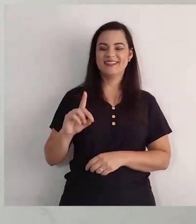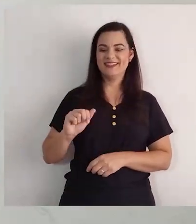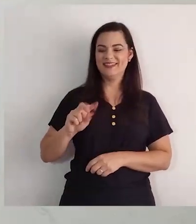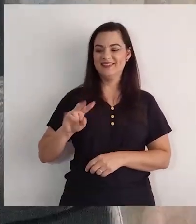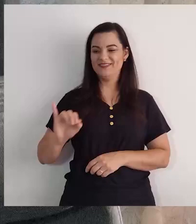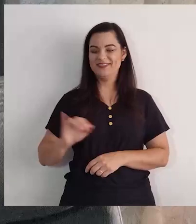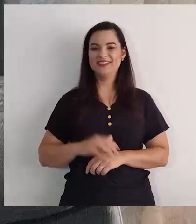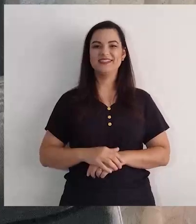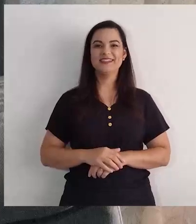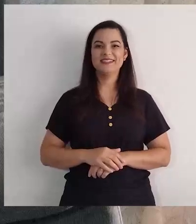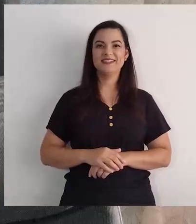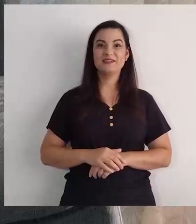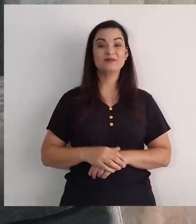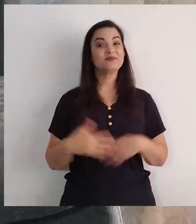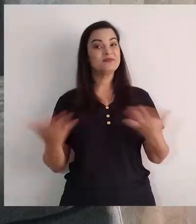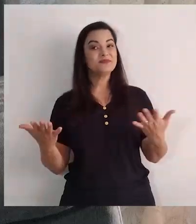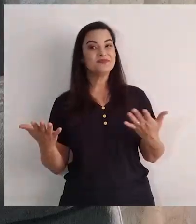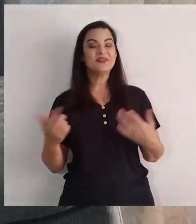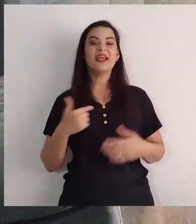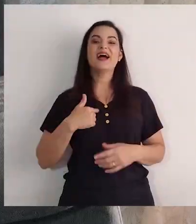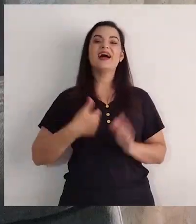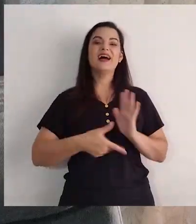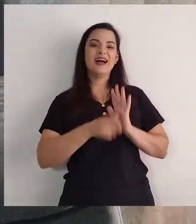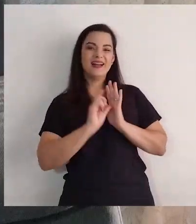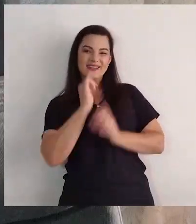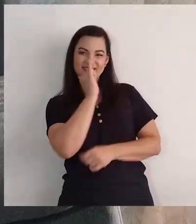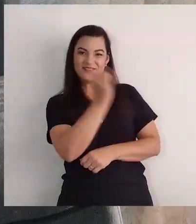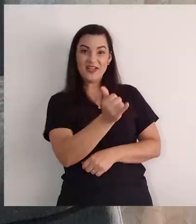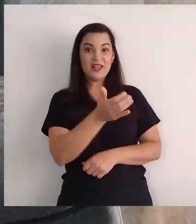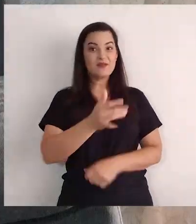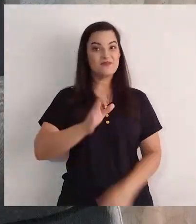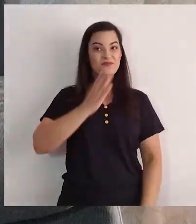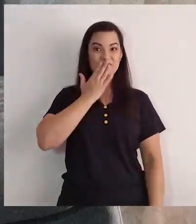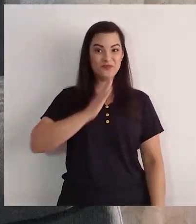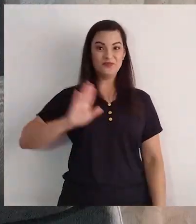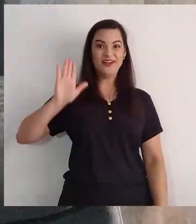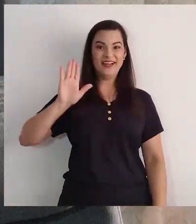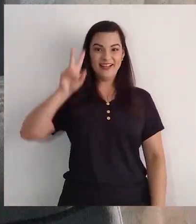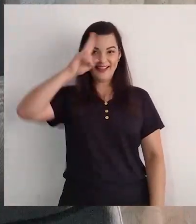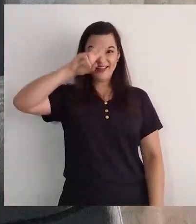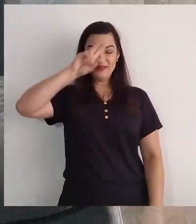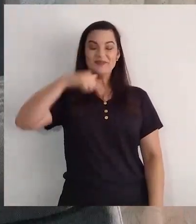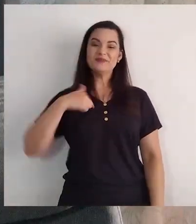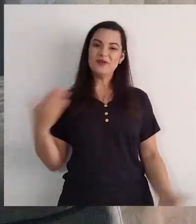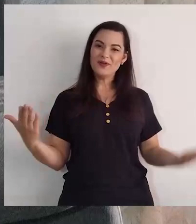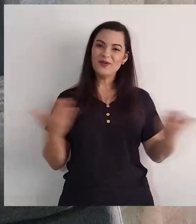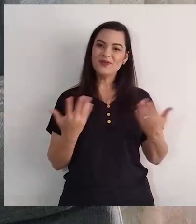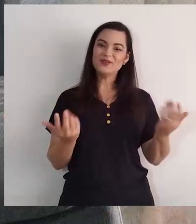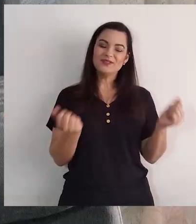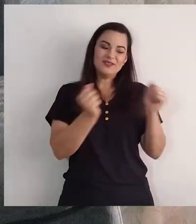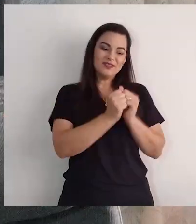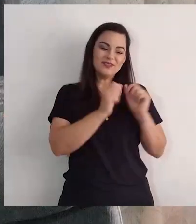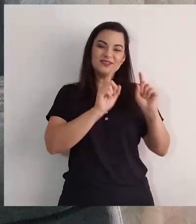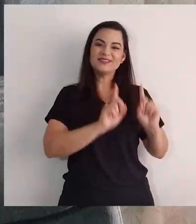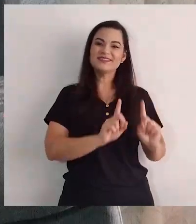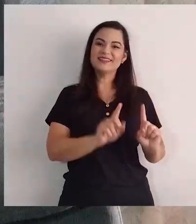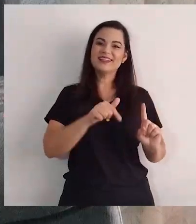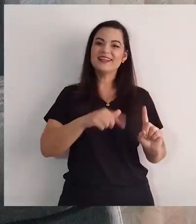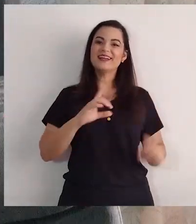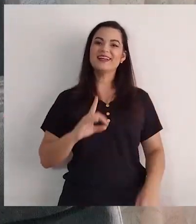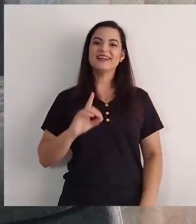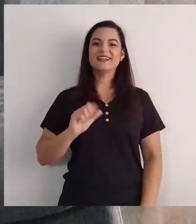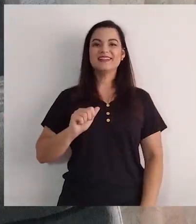Davi. Bom, pessoal, como eu havia prometido, eu estou aqui agora com o Davi. Ele é aluno da